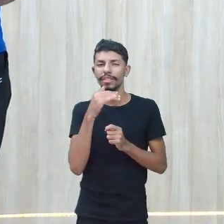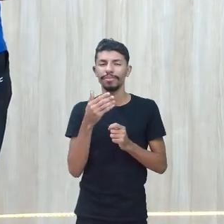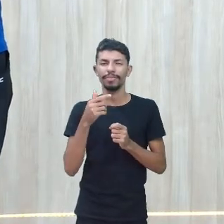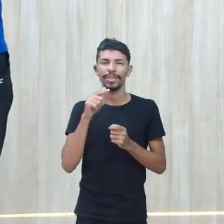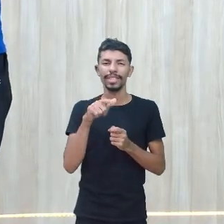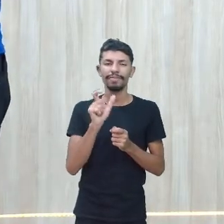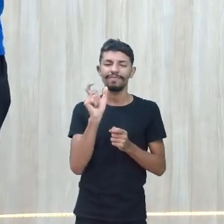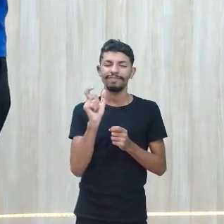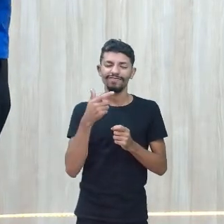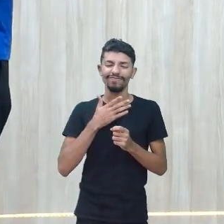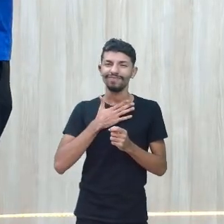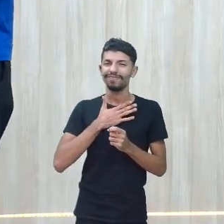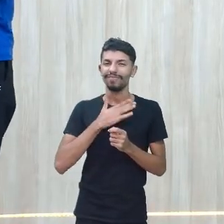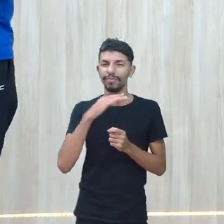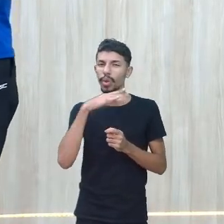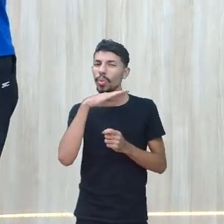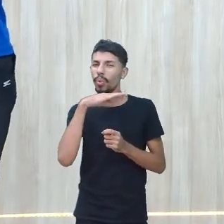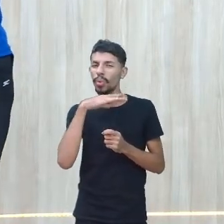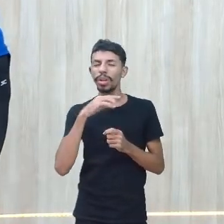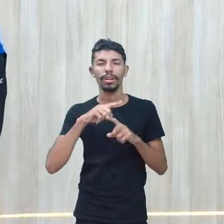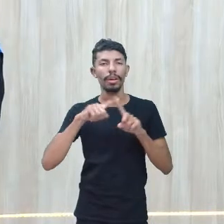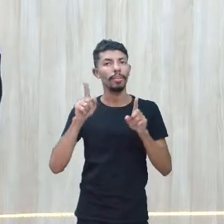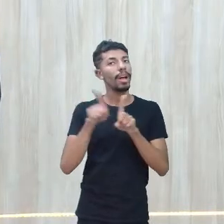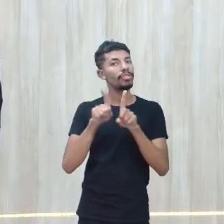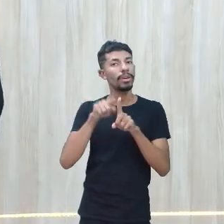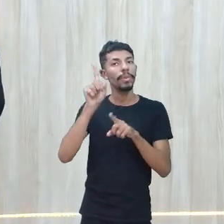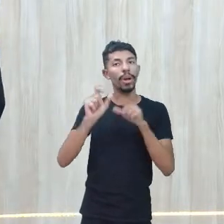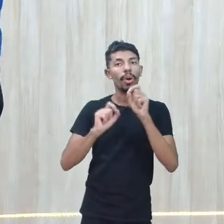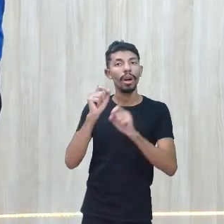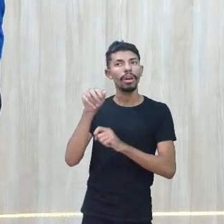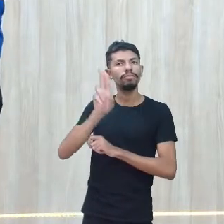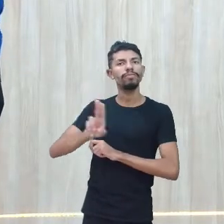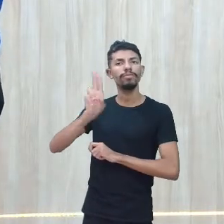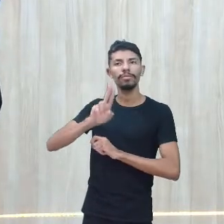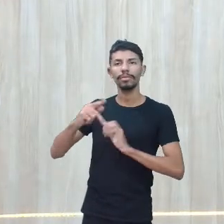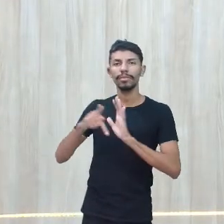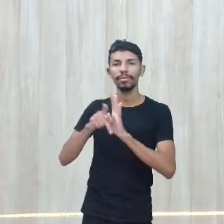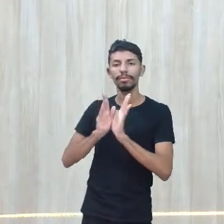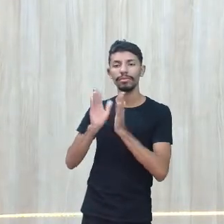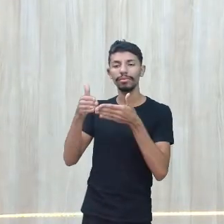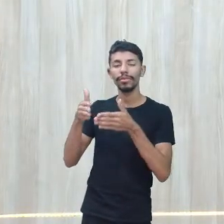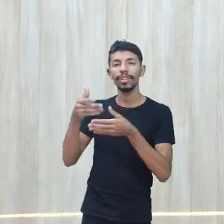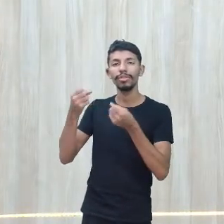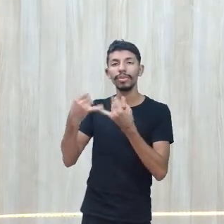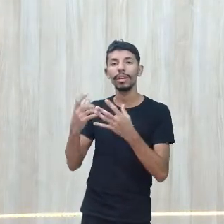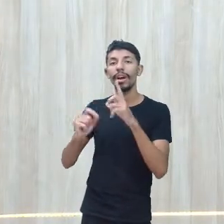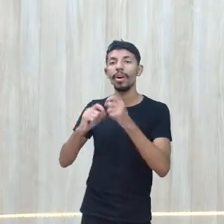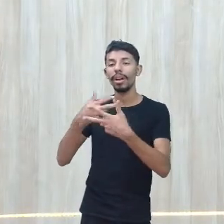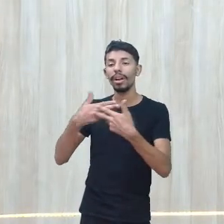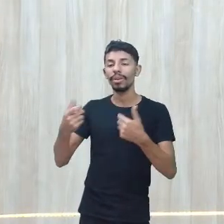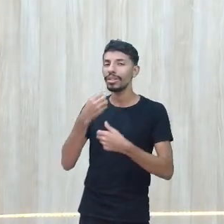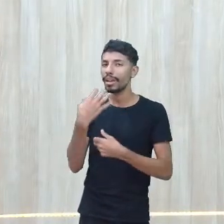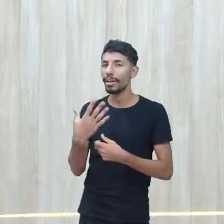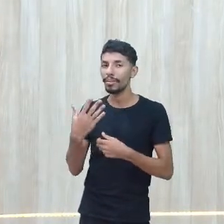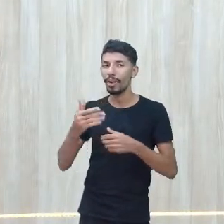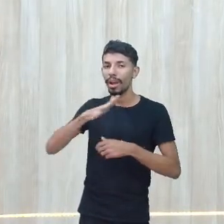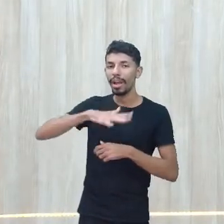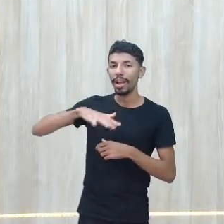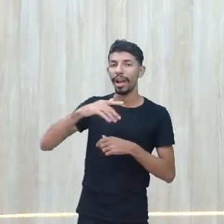pejorativa, mas também ele é utilizado para designar coisas boas entre os músicos.